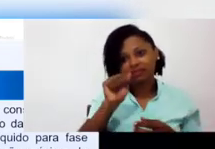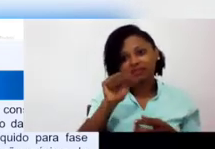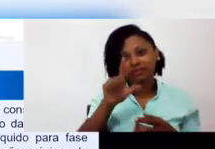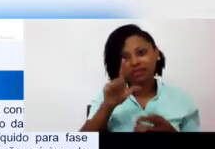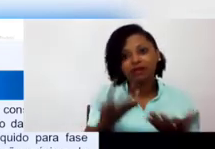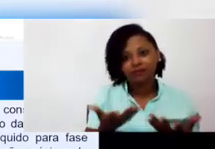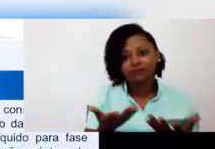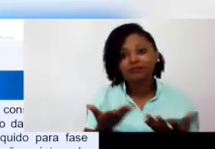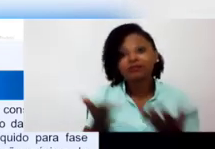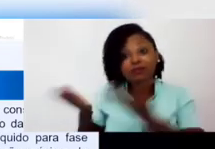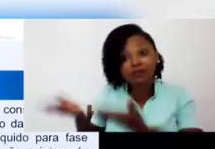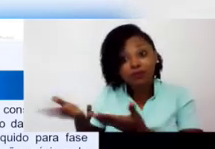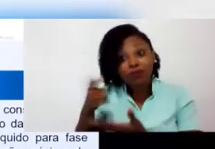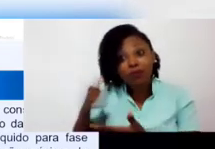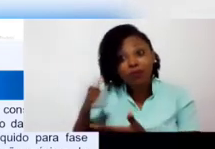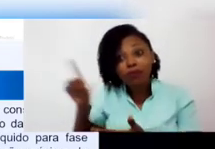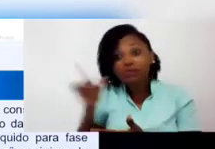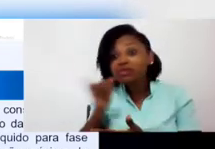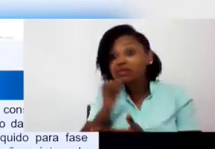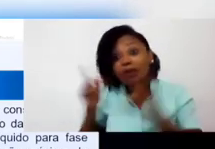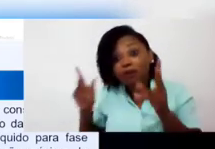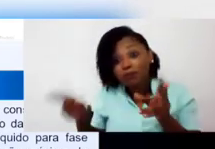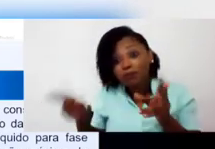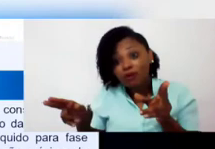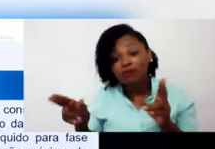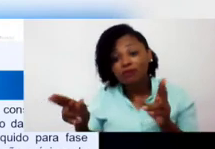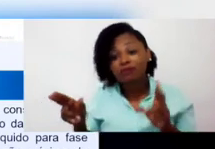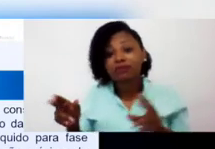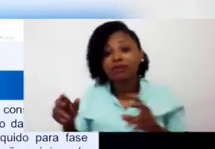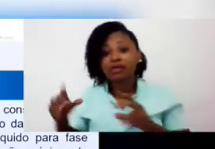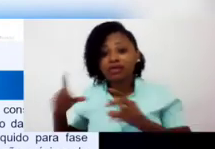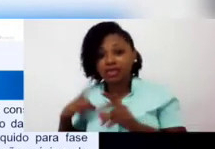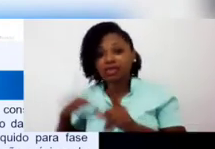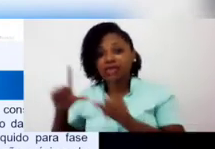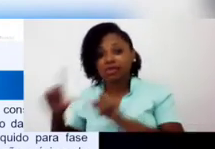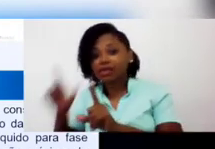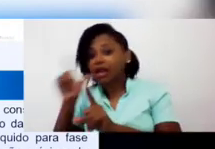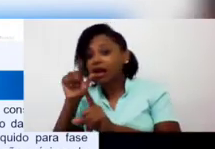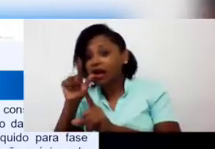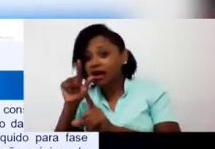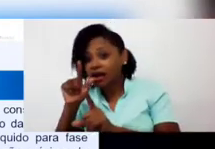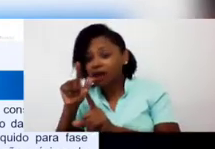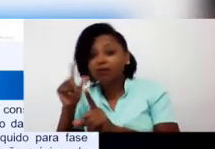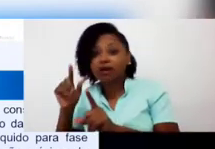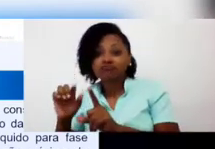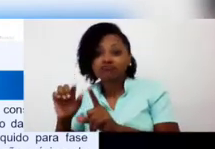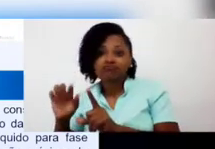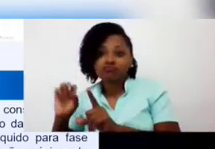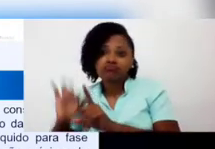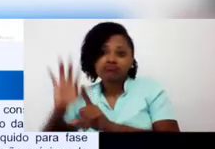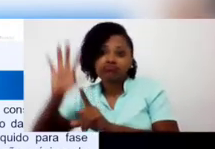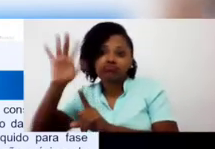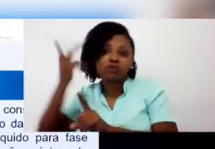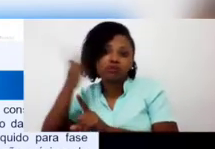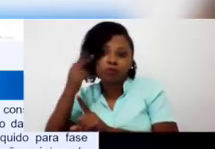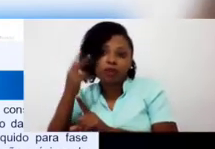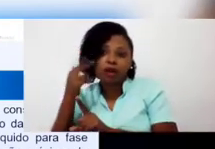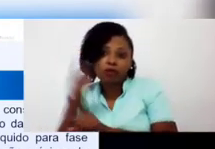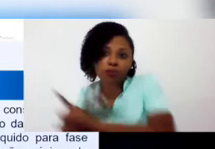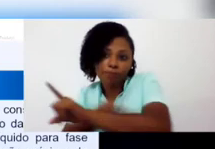Outra forma de visualizar a mesma coisa, que mostrando aqui o vapor d'água, a água passando para o estado de vapor, e